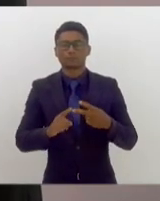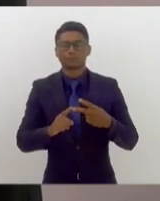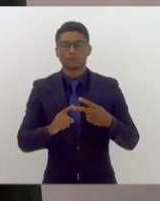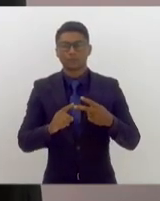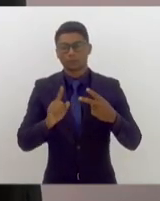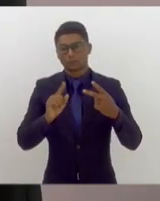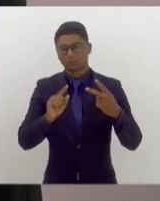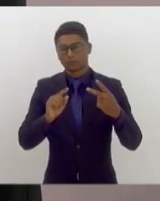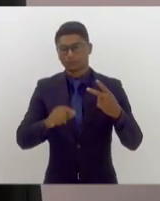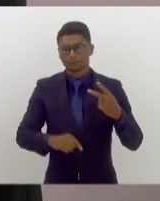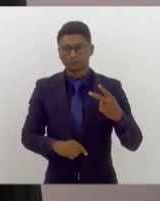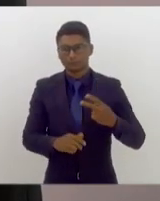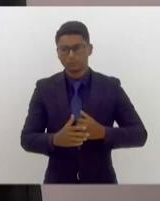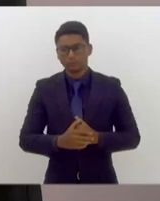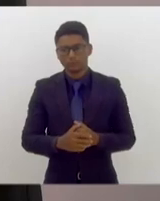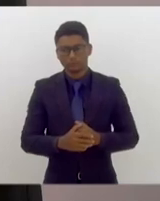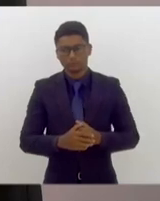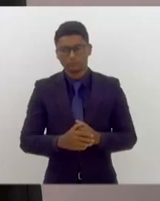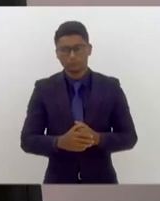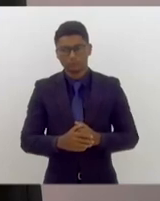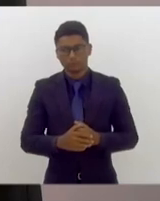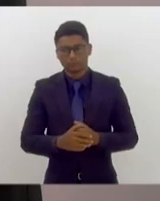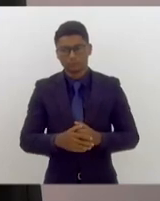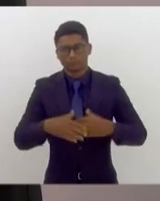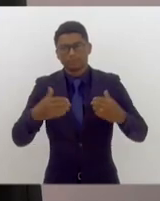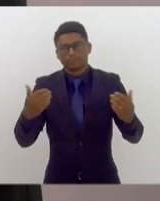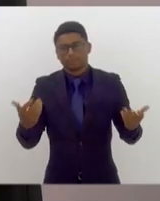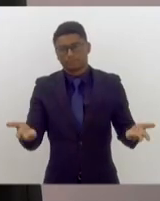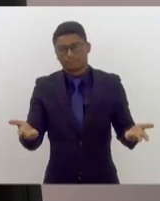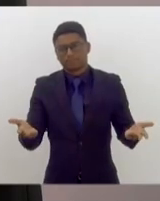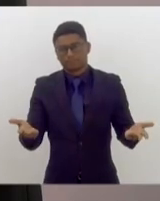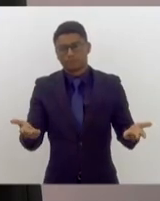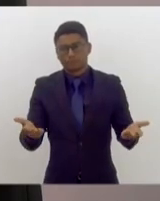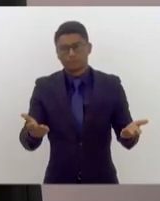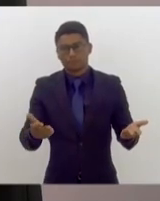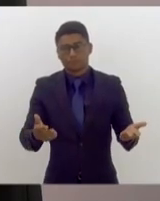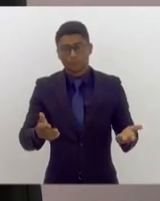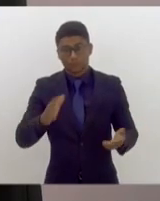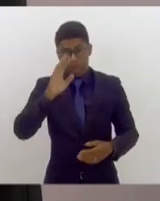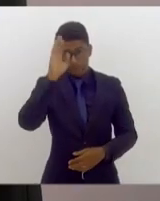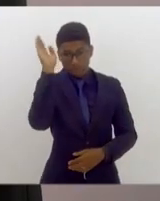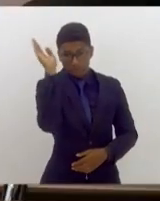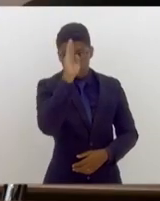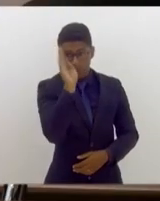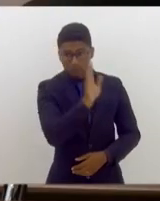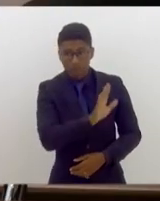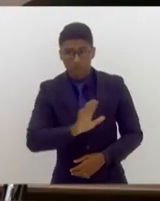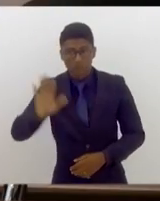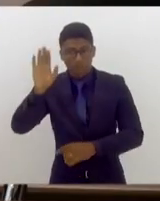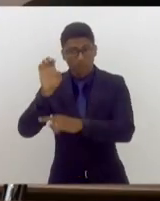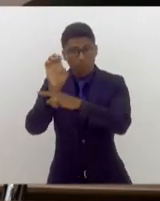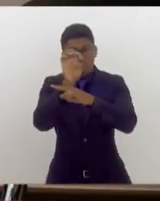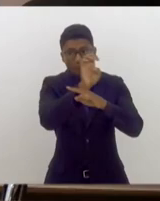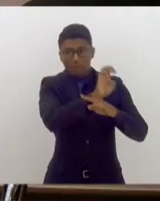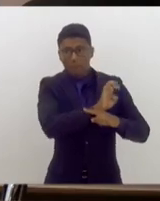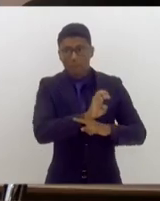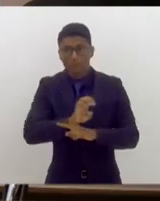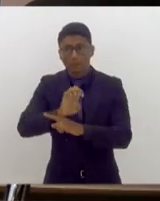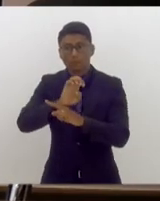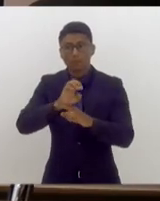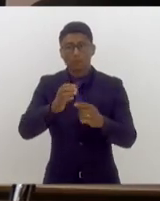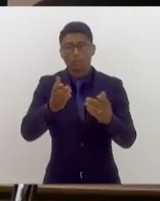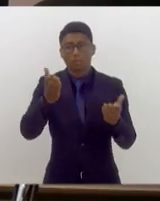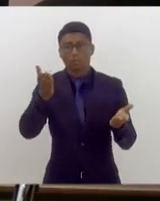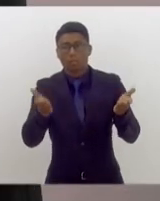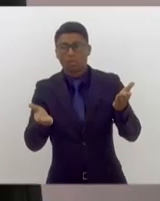aqui, diante desse desequilíbrio enorme que existe na Federação Brasileira, né, algo que alguns ainda chamam de pacto